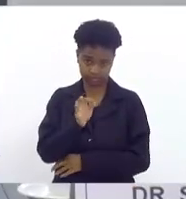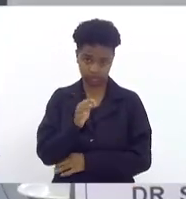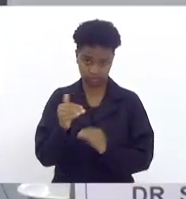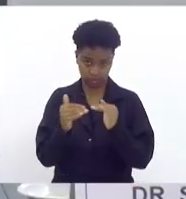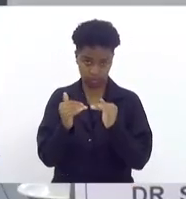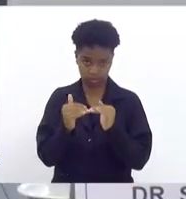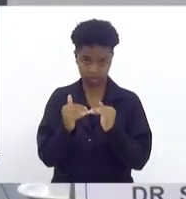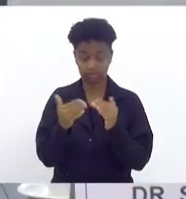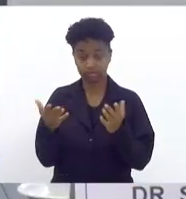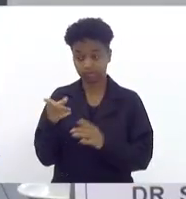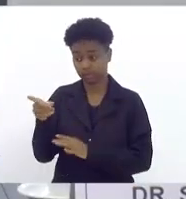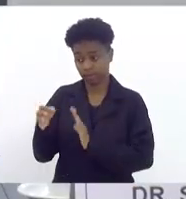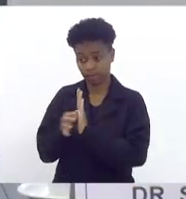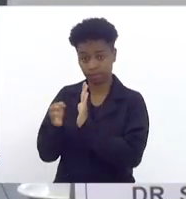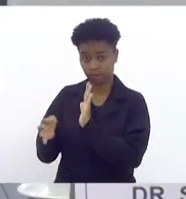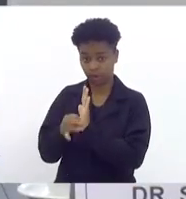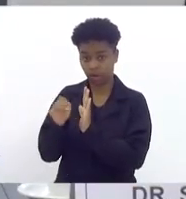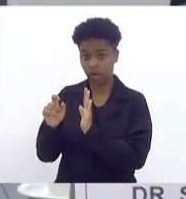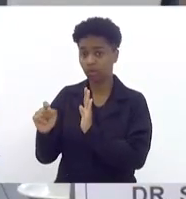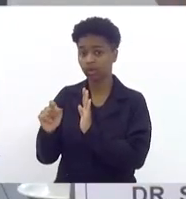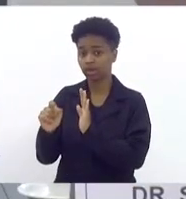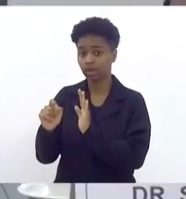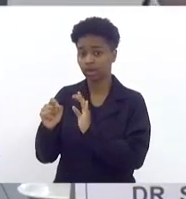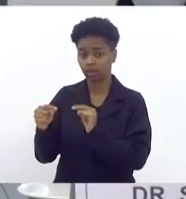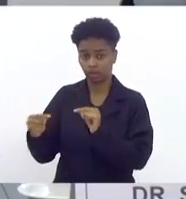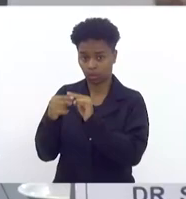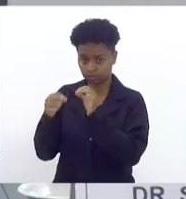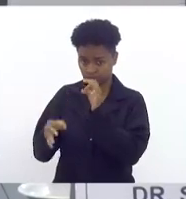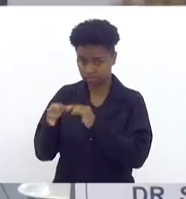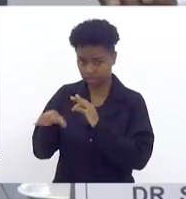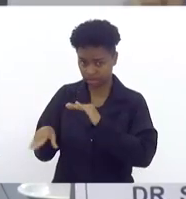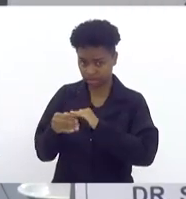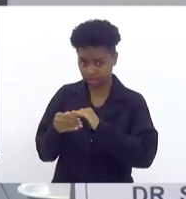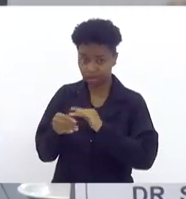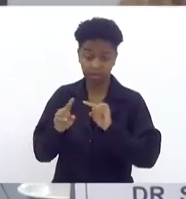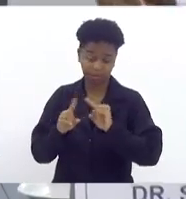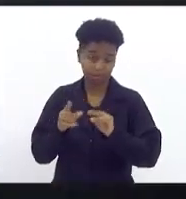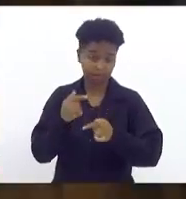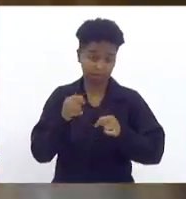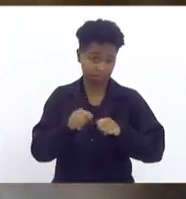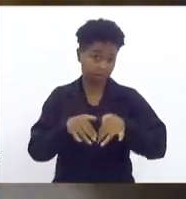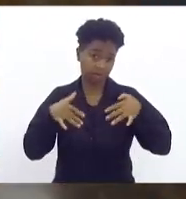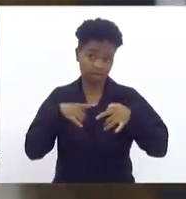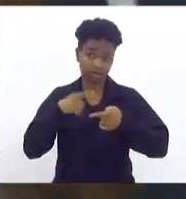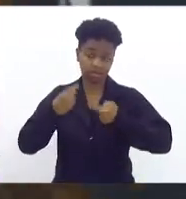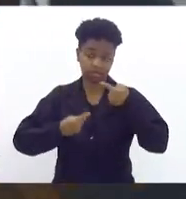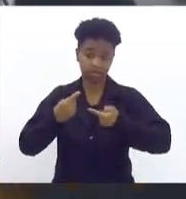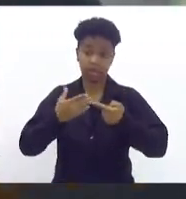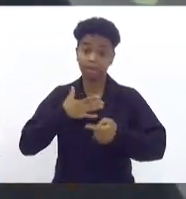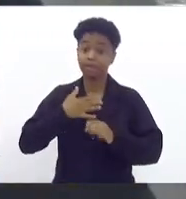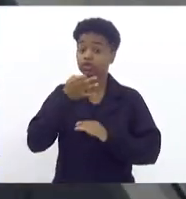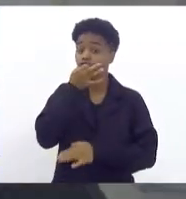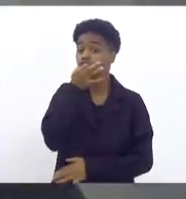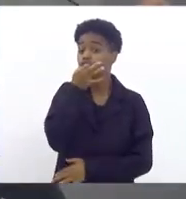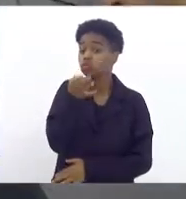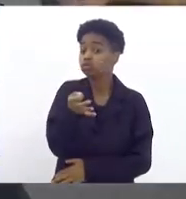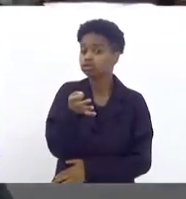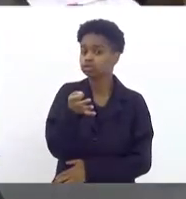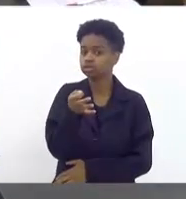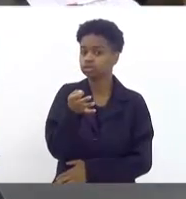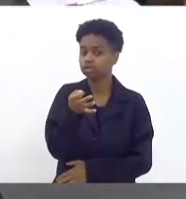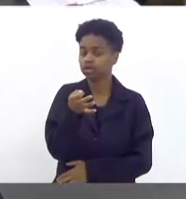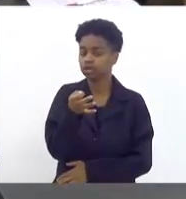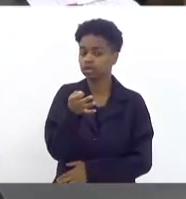O parecer de Vossa Excelência pela juridicidade com emendas... De qualquer maneira, vai a plenário. Vai a plenário. Então, a minha sugestão é que a gente